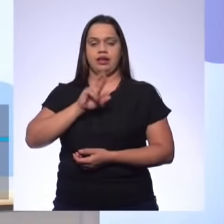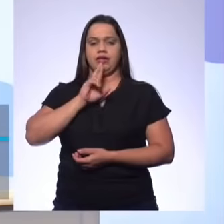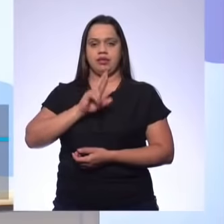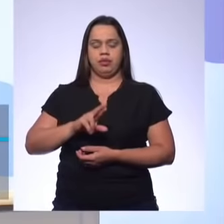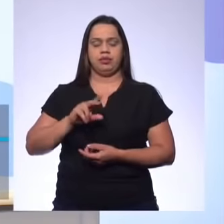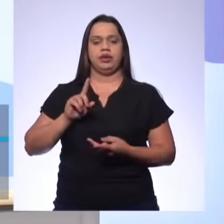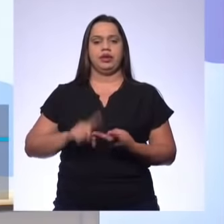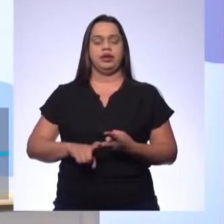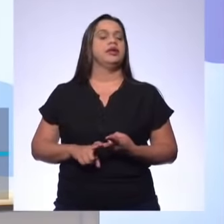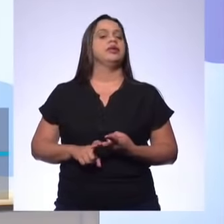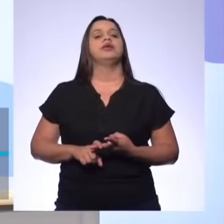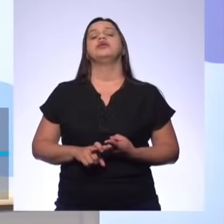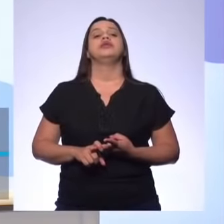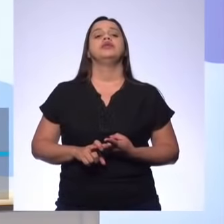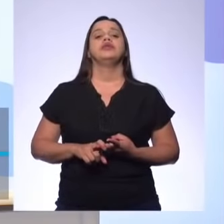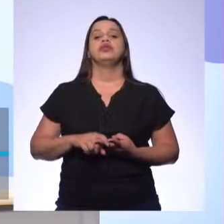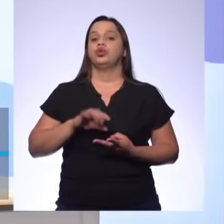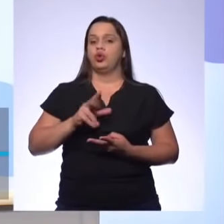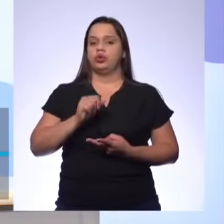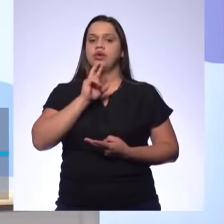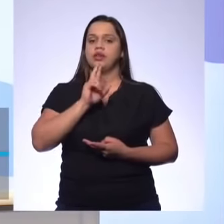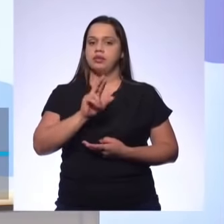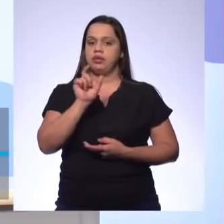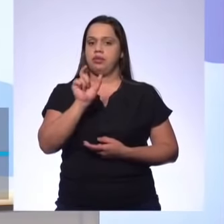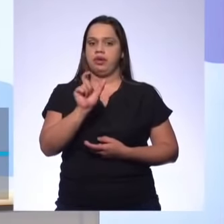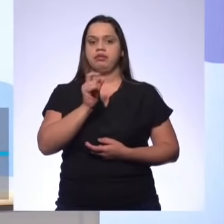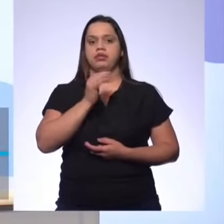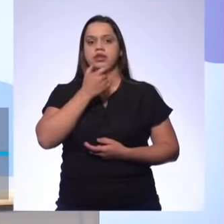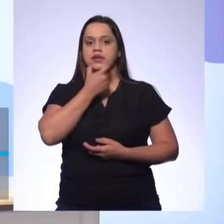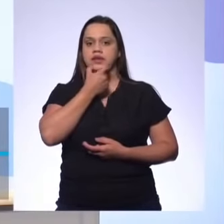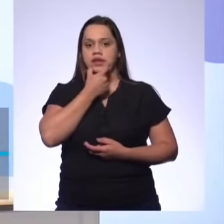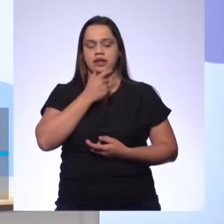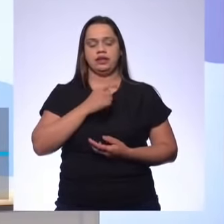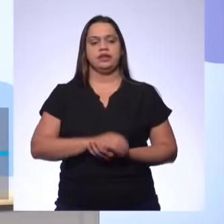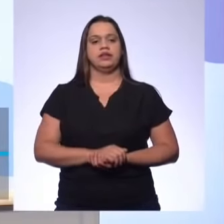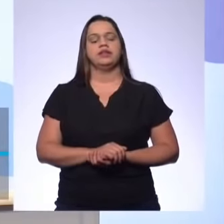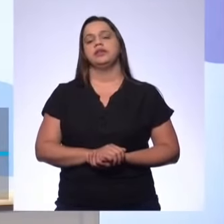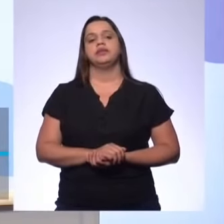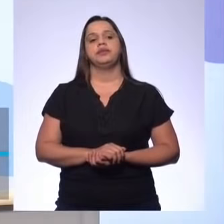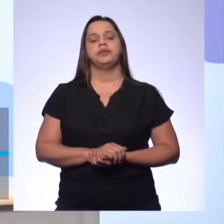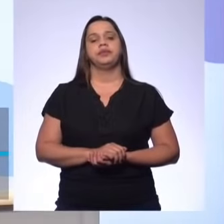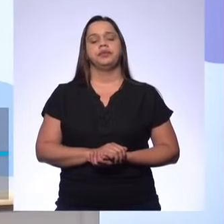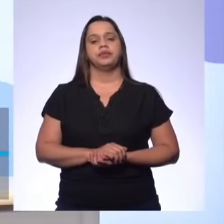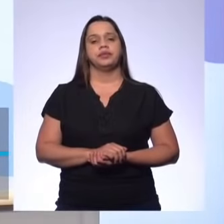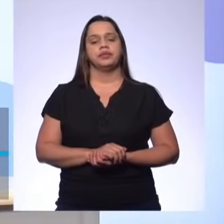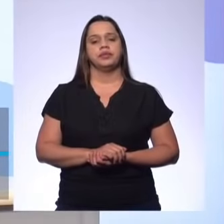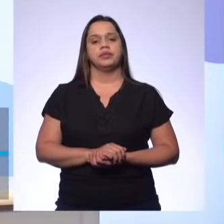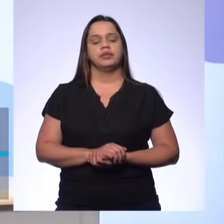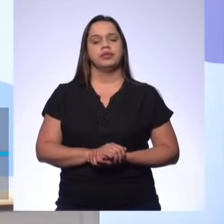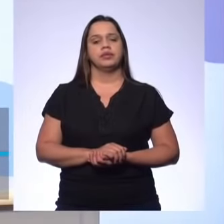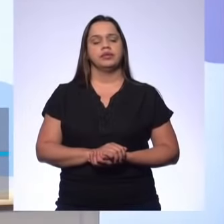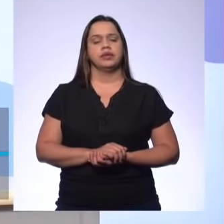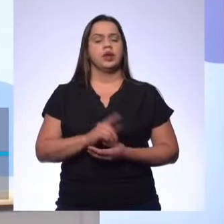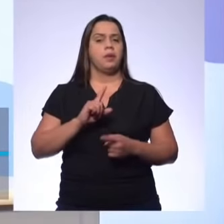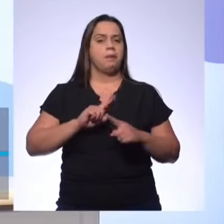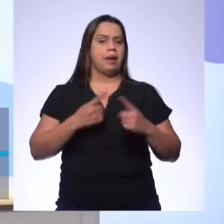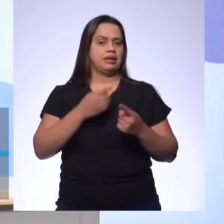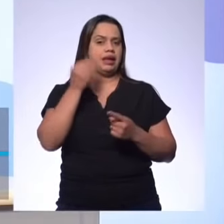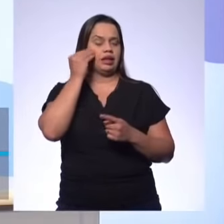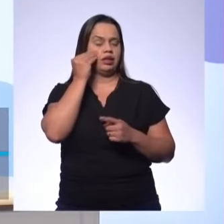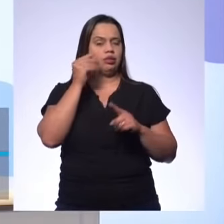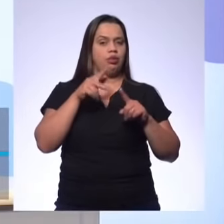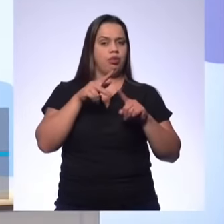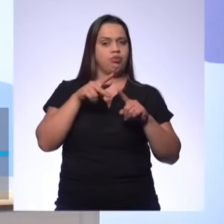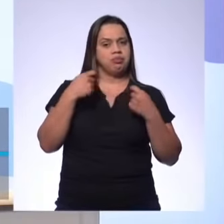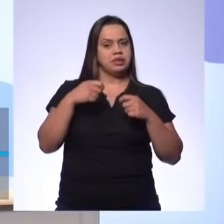né, tal. E o A2, ela falou not very. Aí tem que estar fazendo umas correçõezinhas aí. Mas ela tentou, pelo menos, colocar a saída do yes